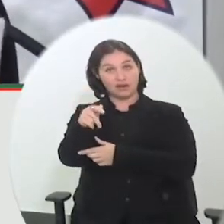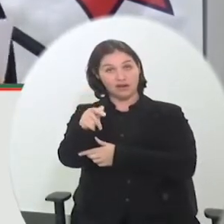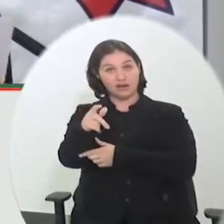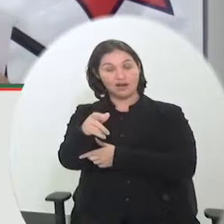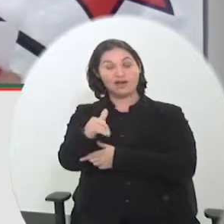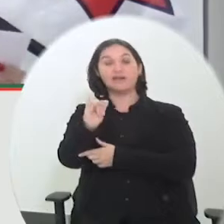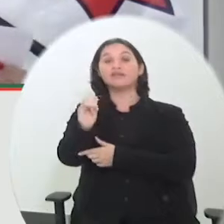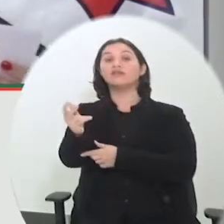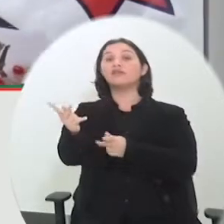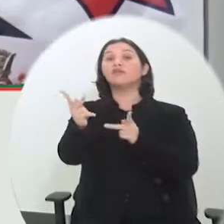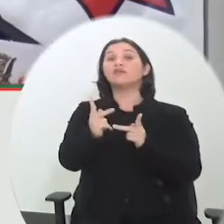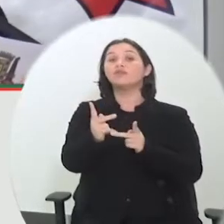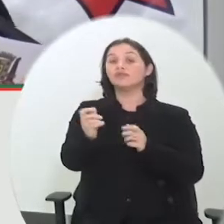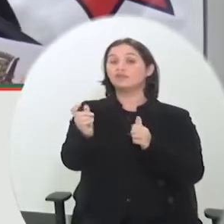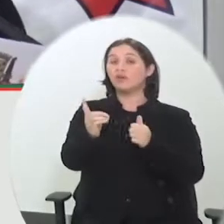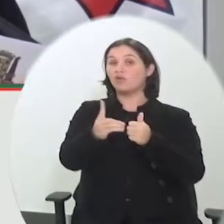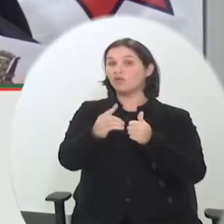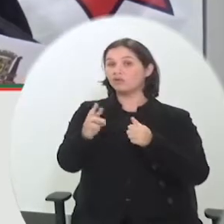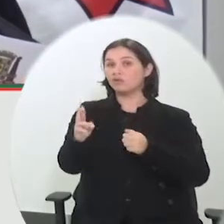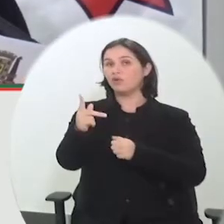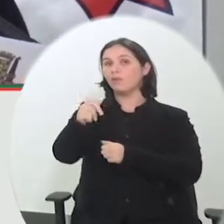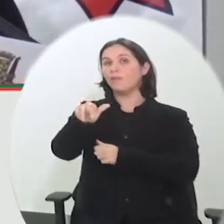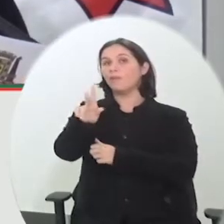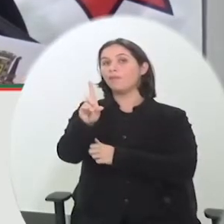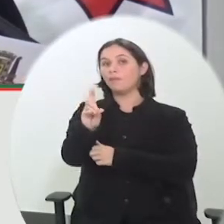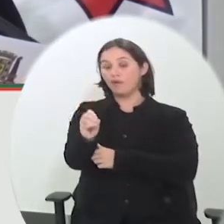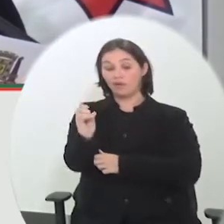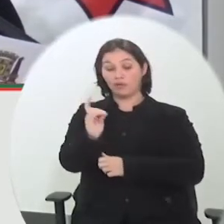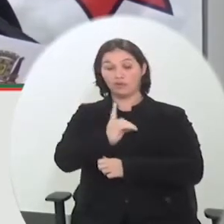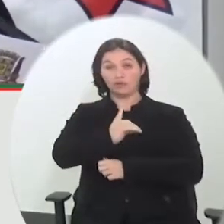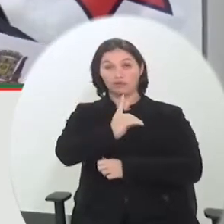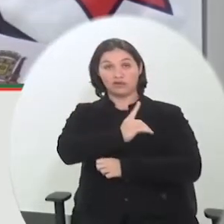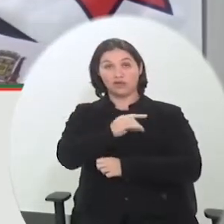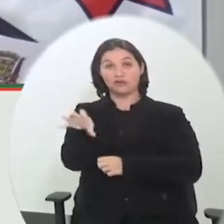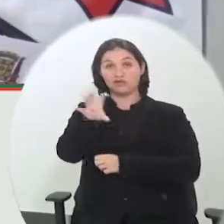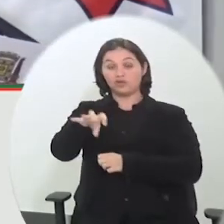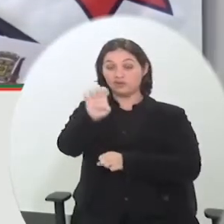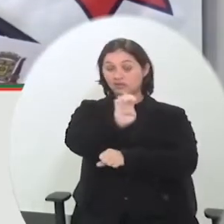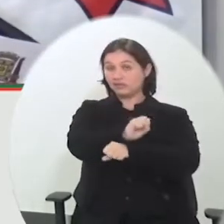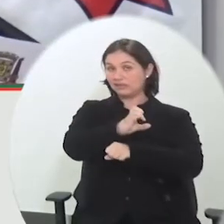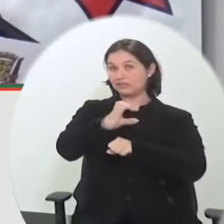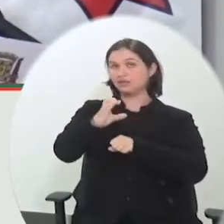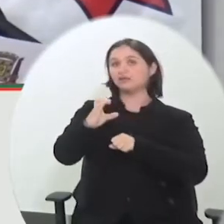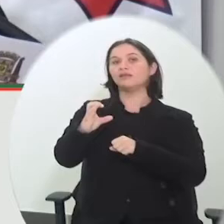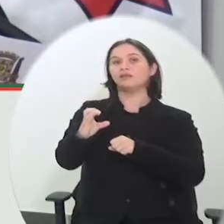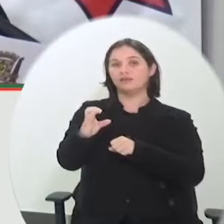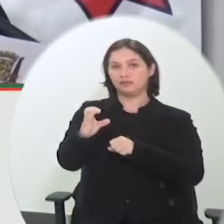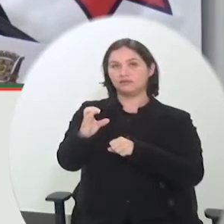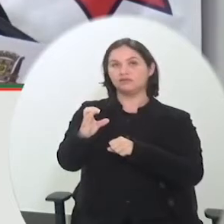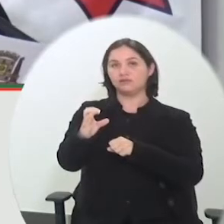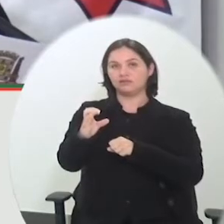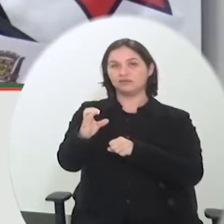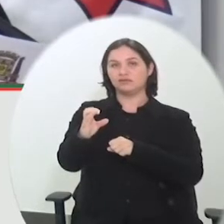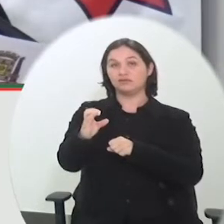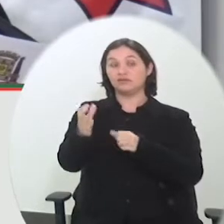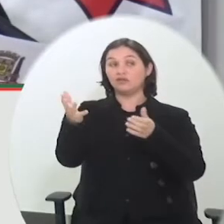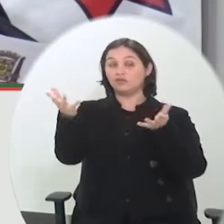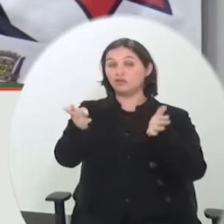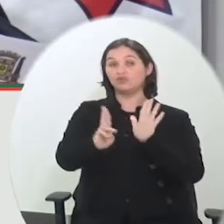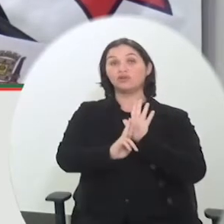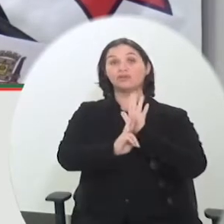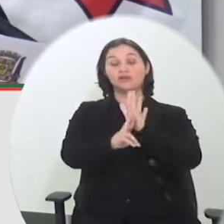Excelentíssimo Dr. Paulo Noberto Queires, delegado-geral de Polícia Civil de Santa Catarina, que neste ato representa o